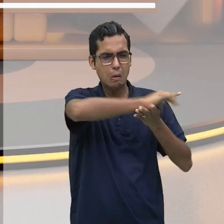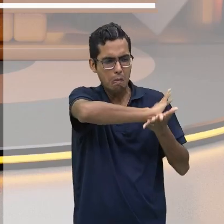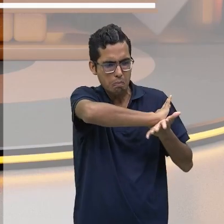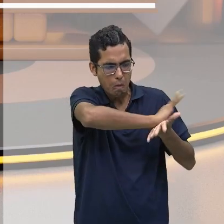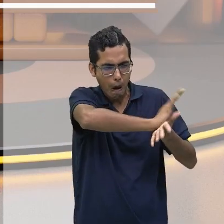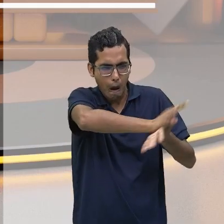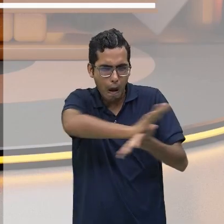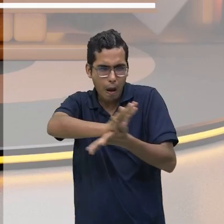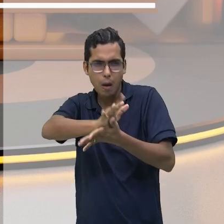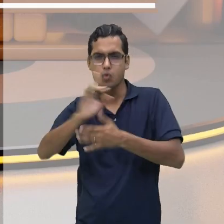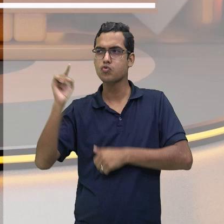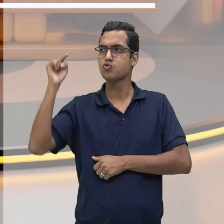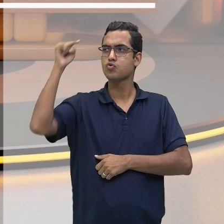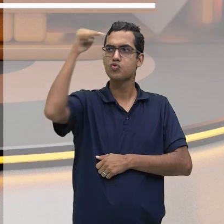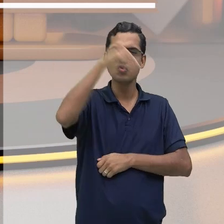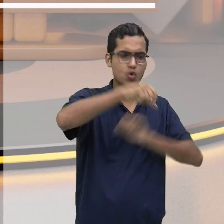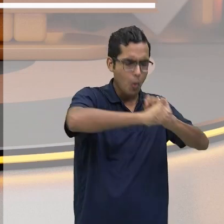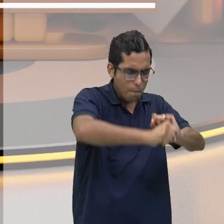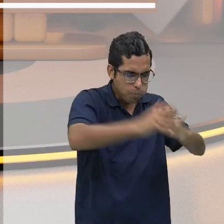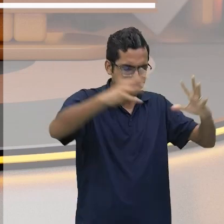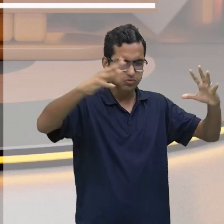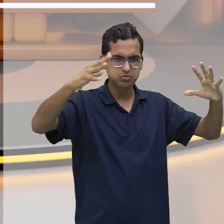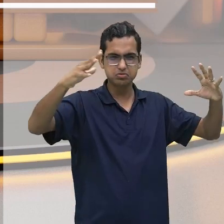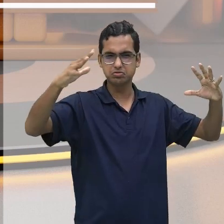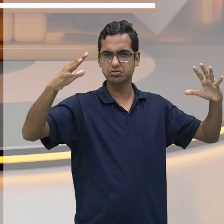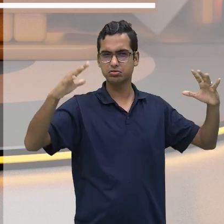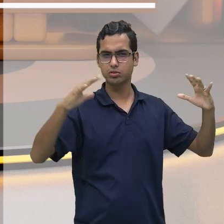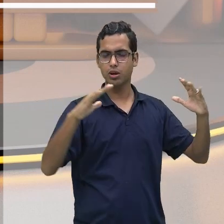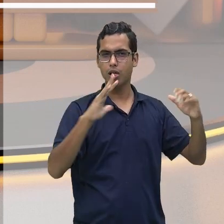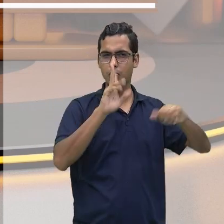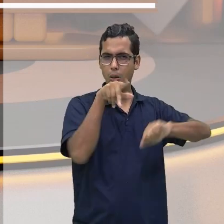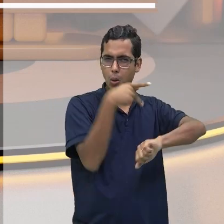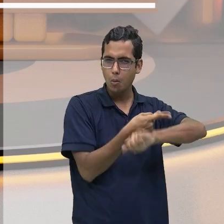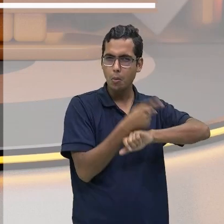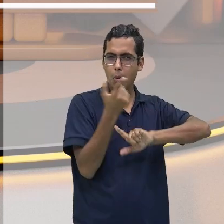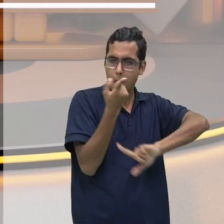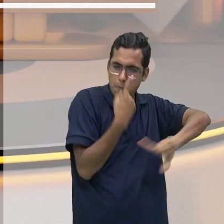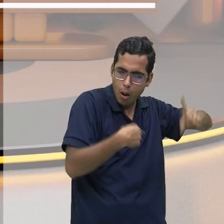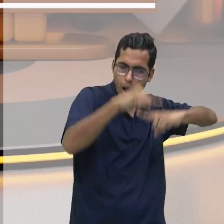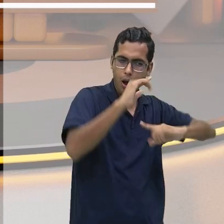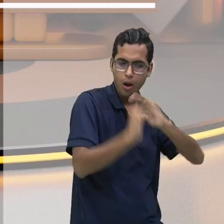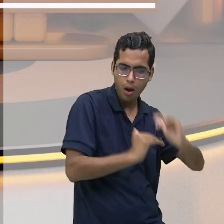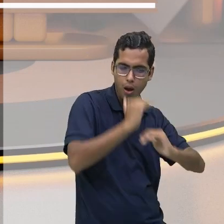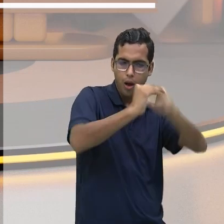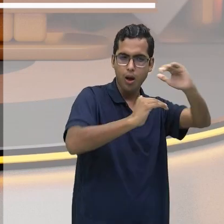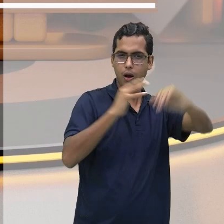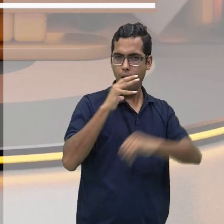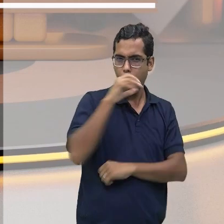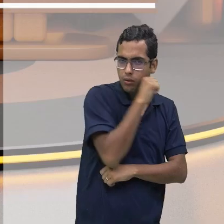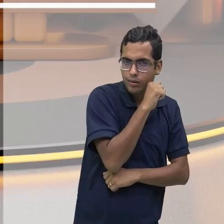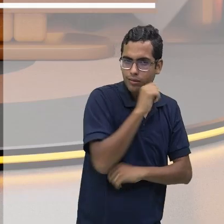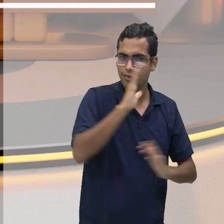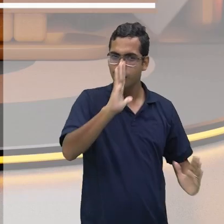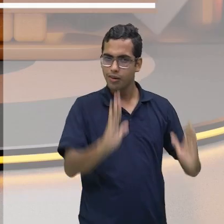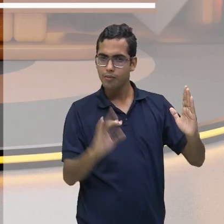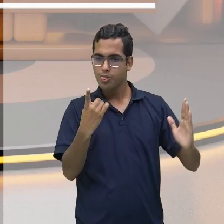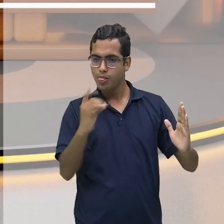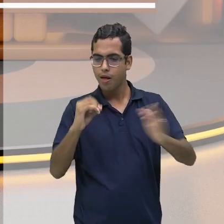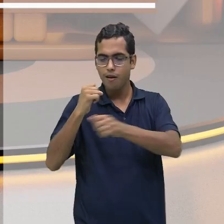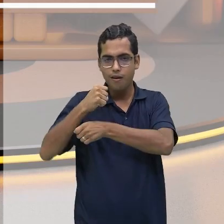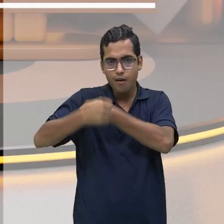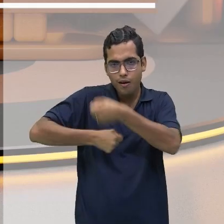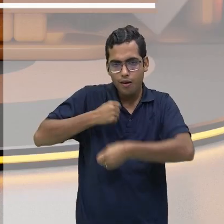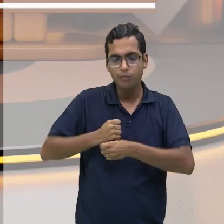devastado, realmente acabado, se desenvolver de uma forma muito rápida nesse período de 10 anos,